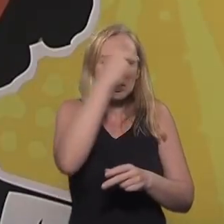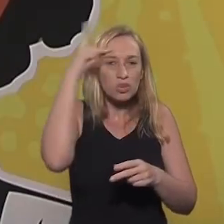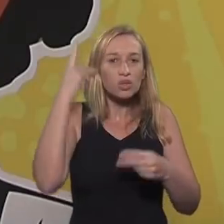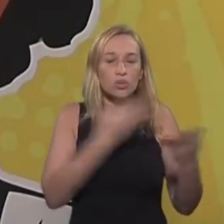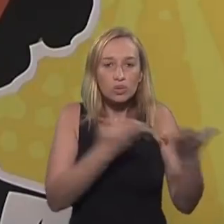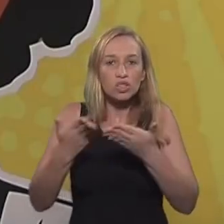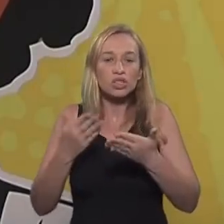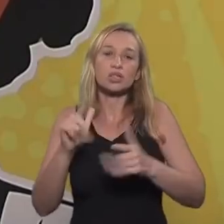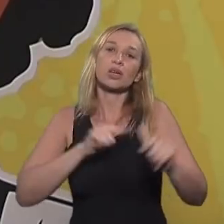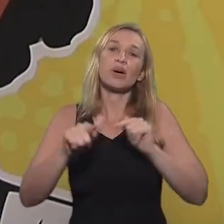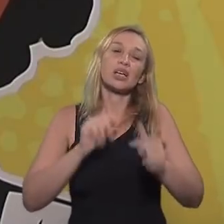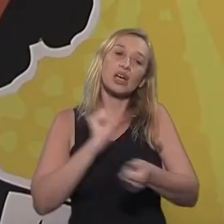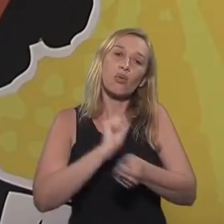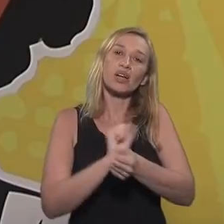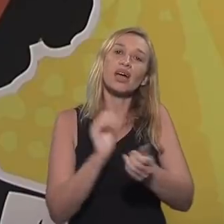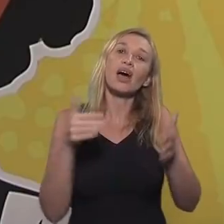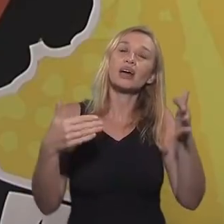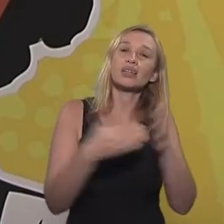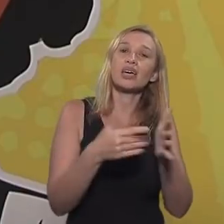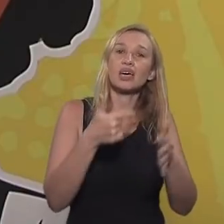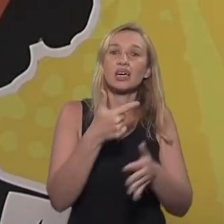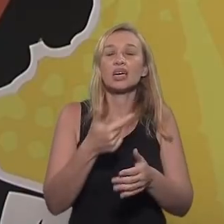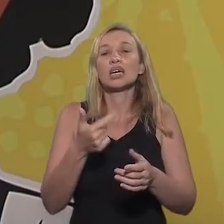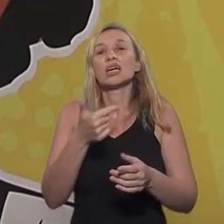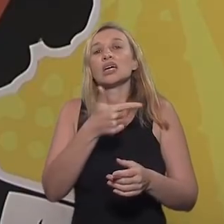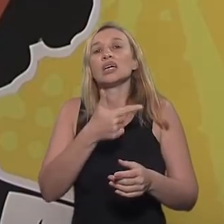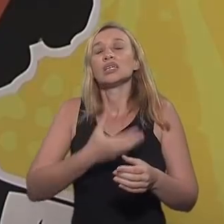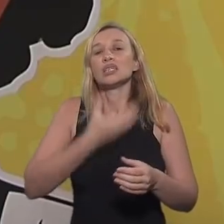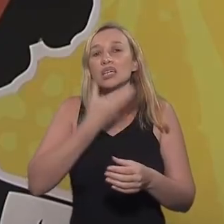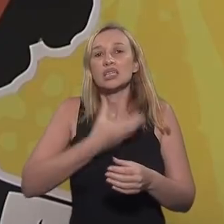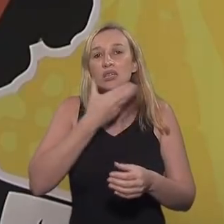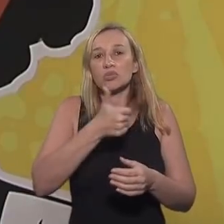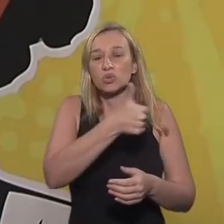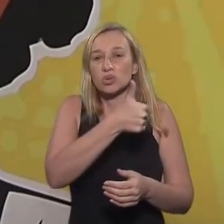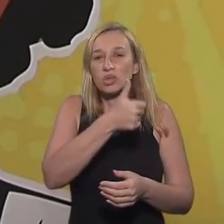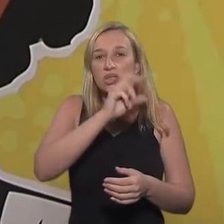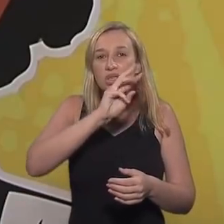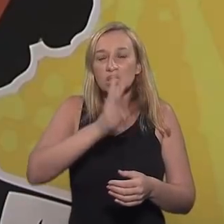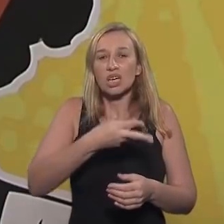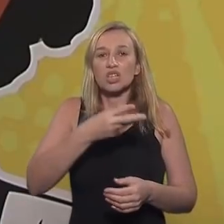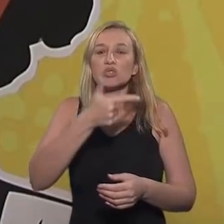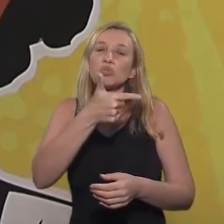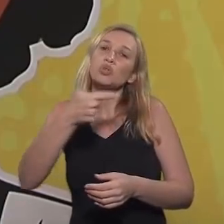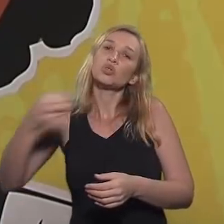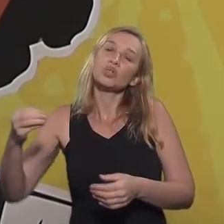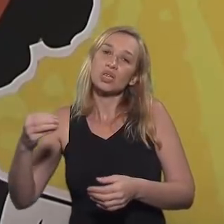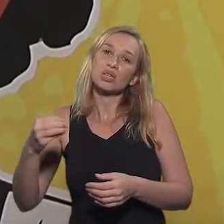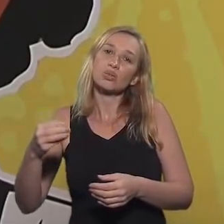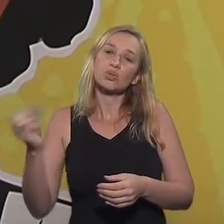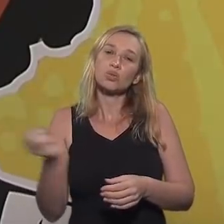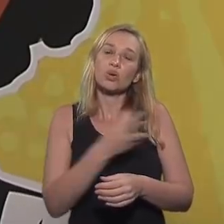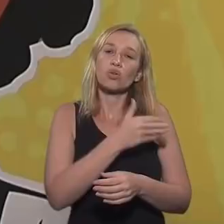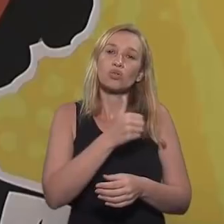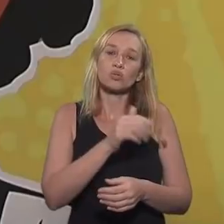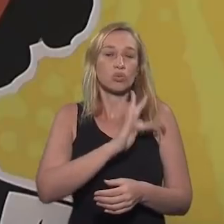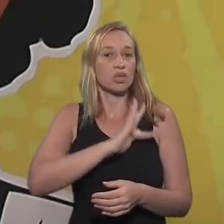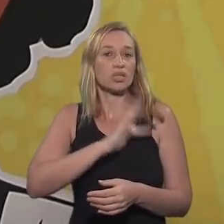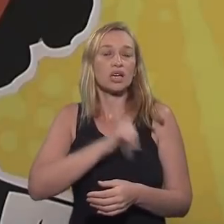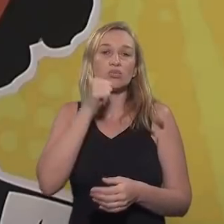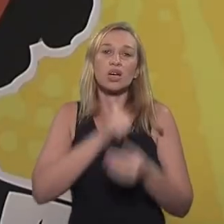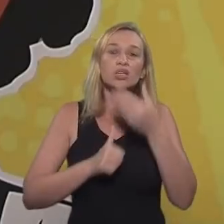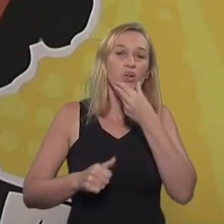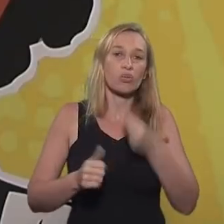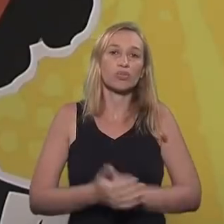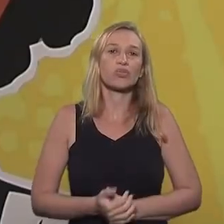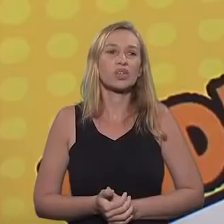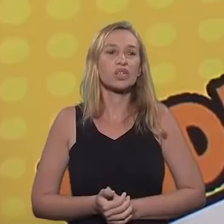pessoas trabalhando. Então, a gente espera até dezembro chamarmos em torno de 3.200 novos policiais femininos e